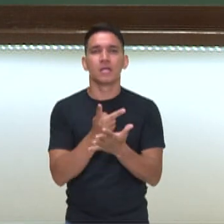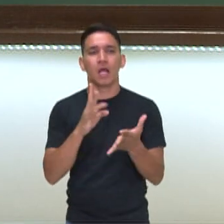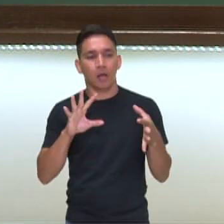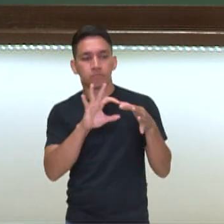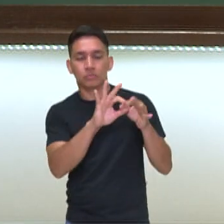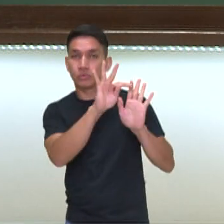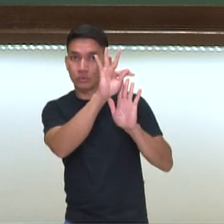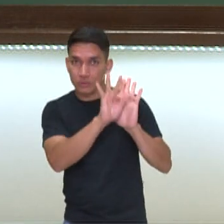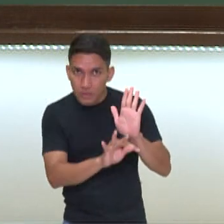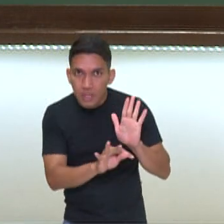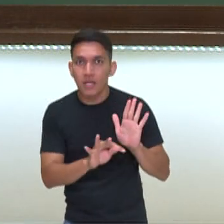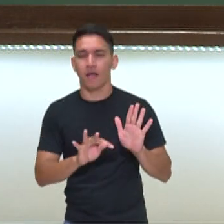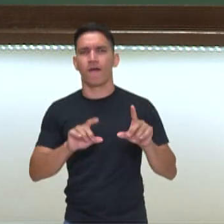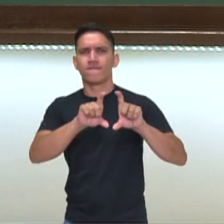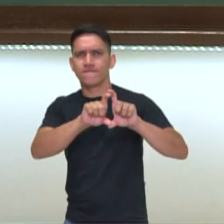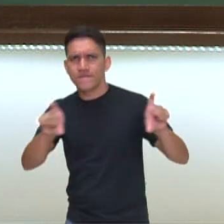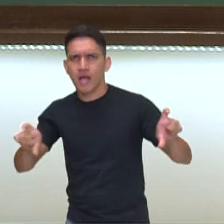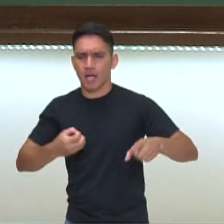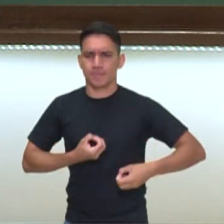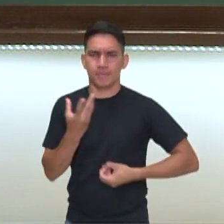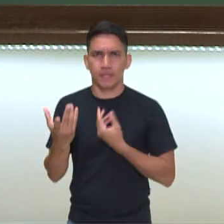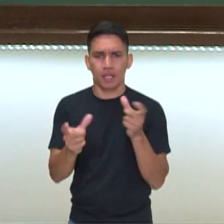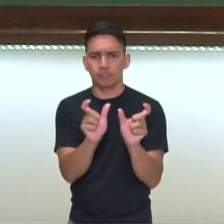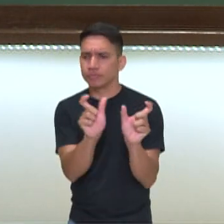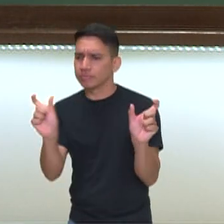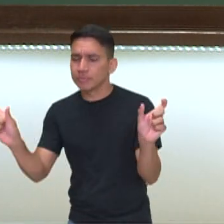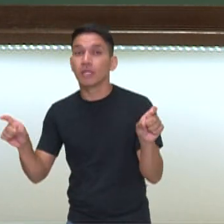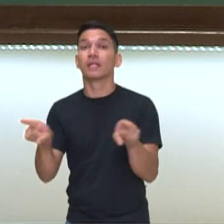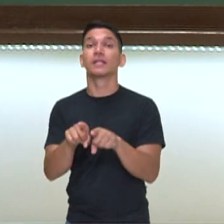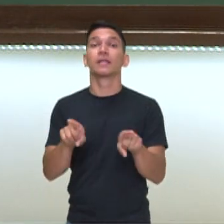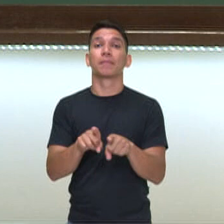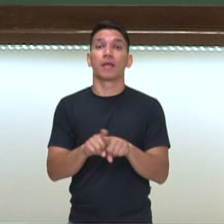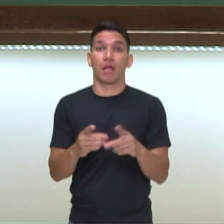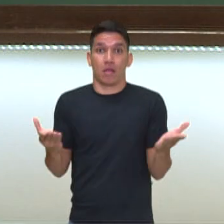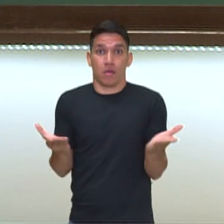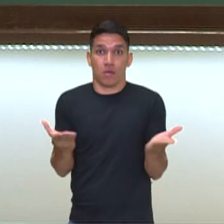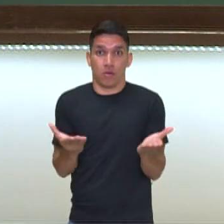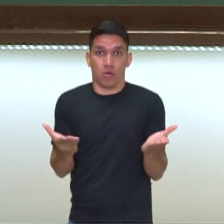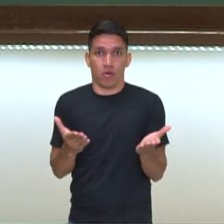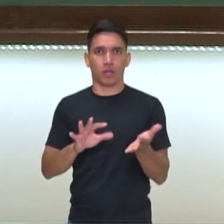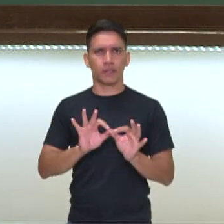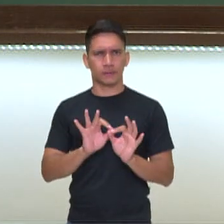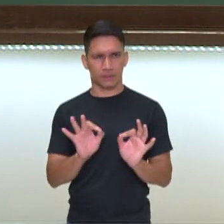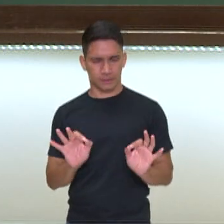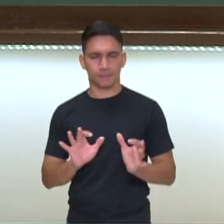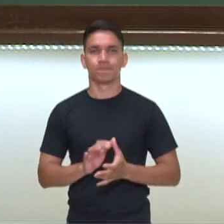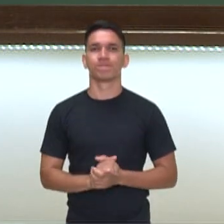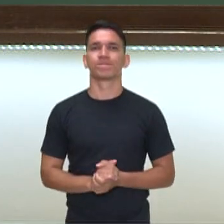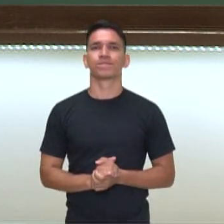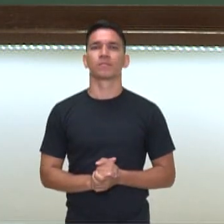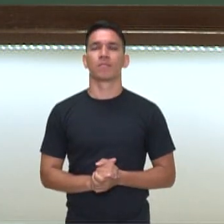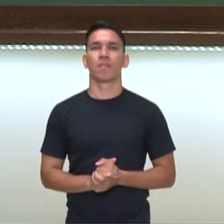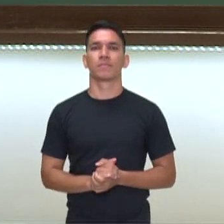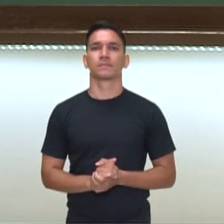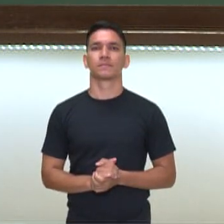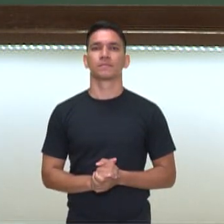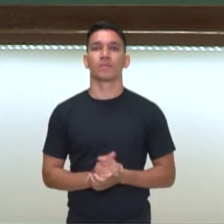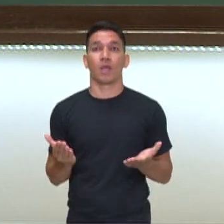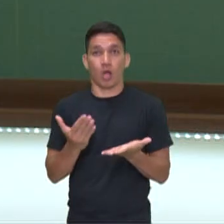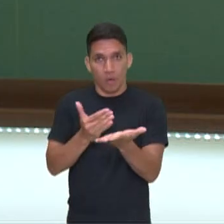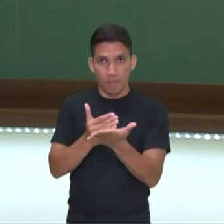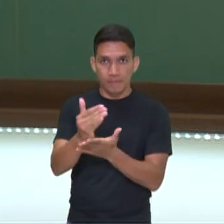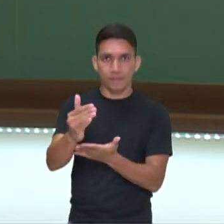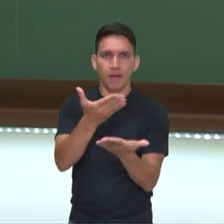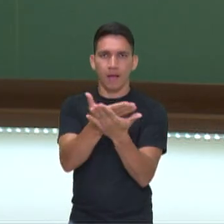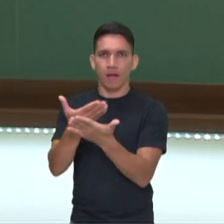das frases, das expressões, e vamos falar sobre o presente simples. Vamos começar a nossa aula com um